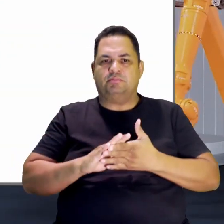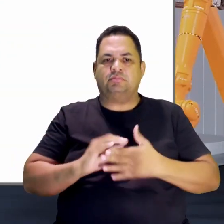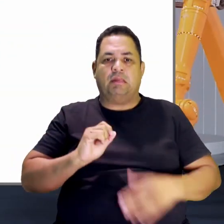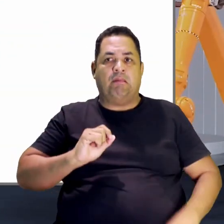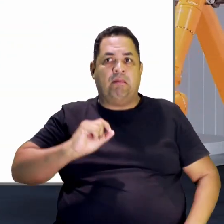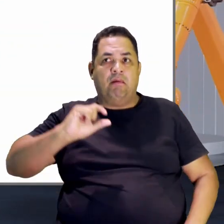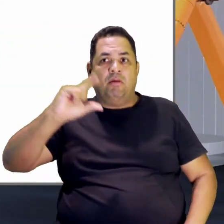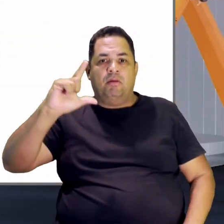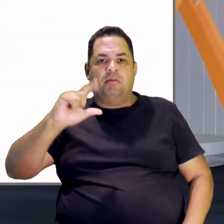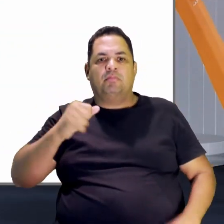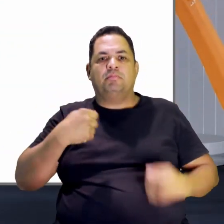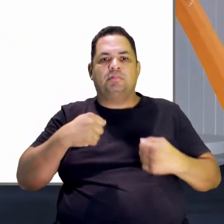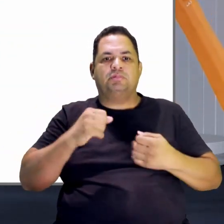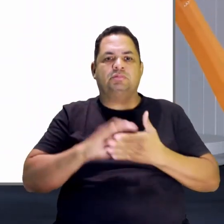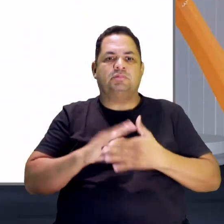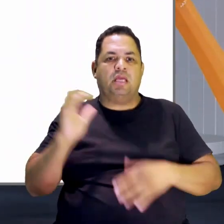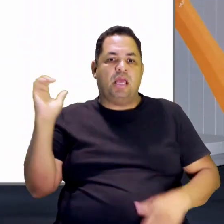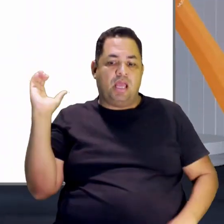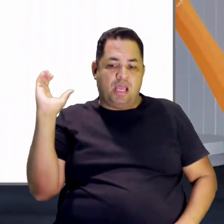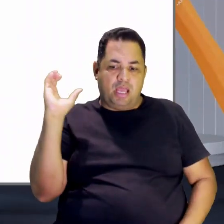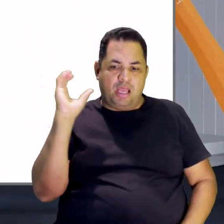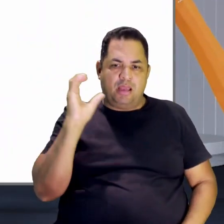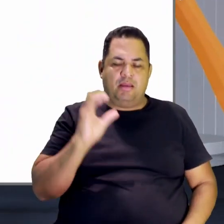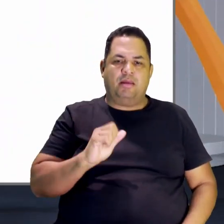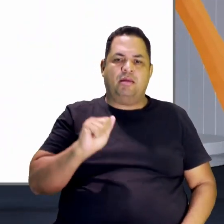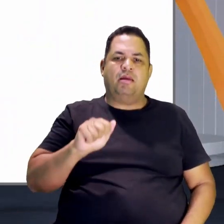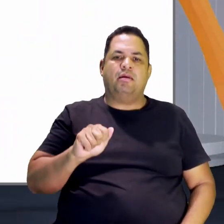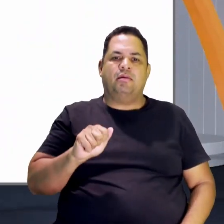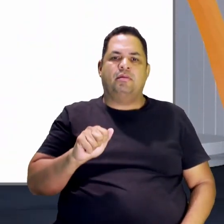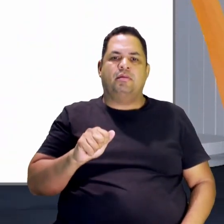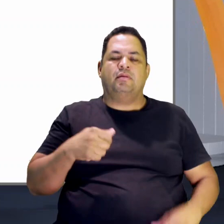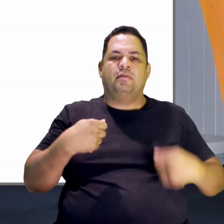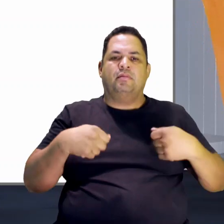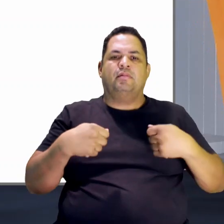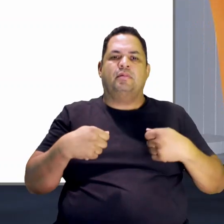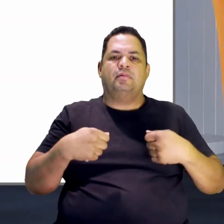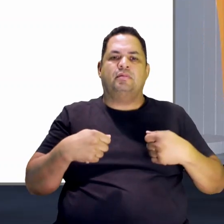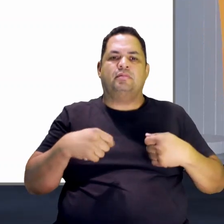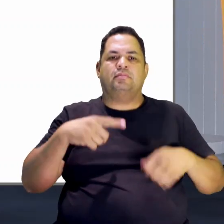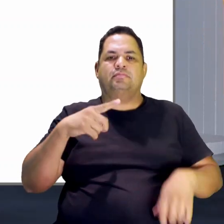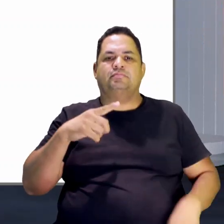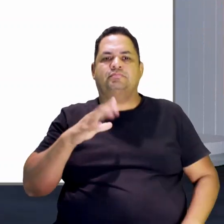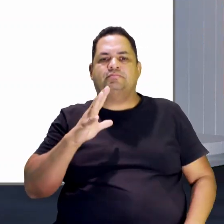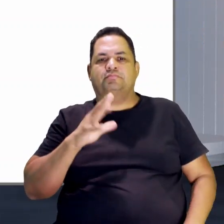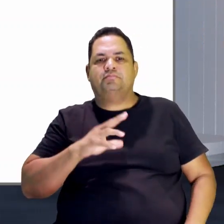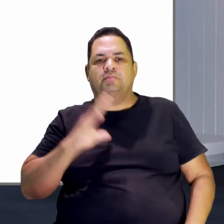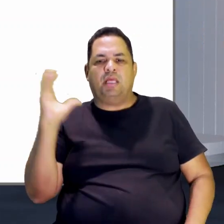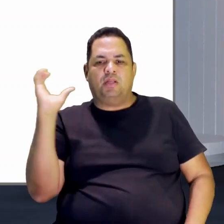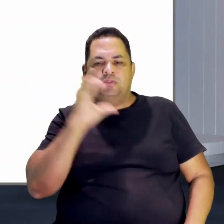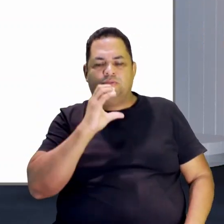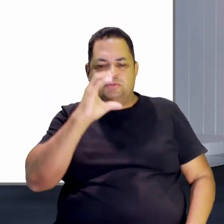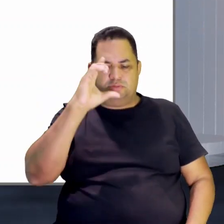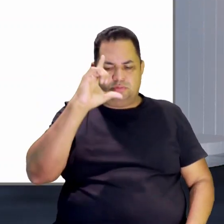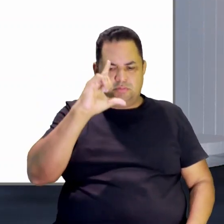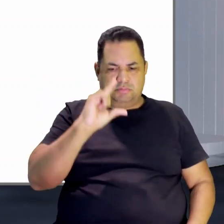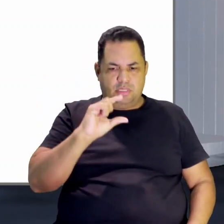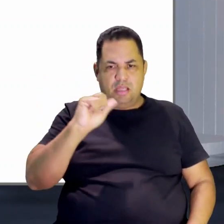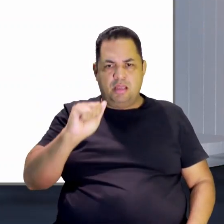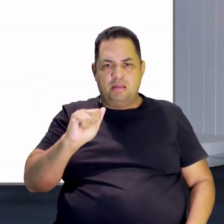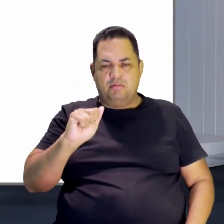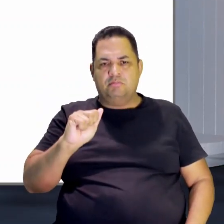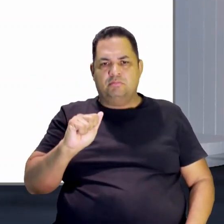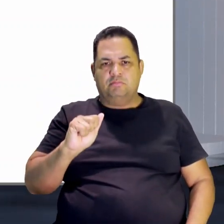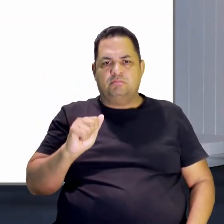a velocidade, tem que ter uma aceleração maior, tem que ter uma força maior. Quer que isso seja uma velocidade menor, uma aceleração menor, uma